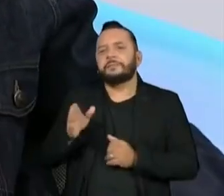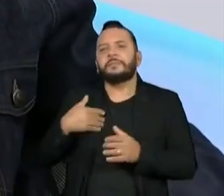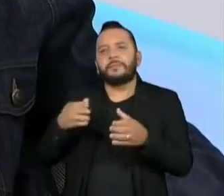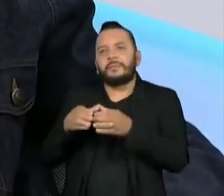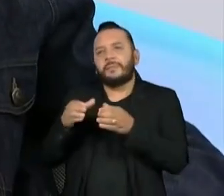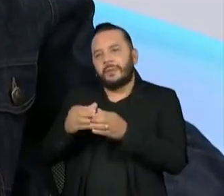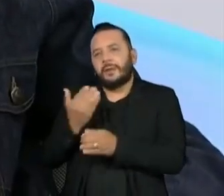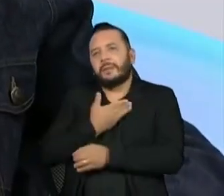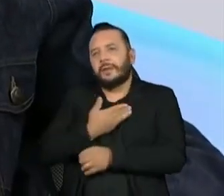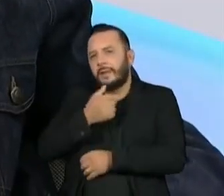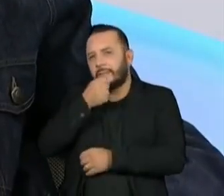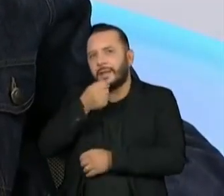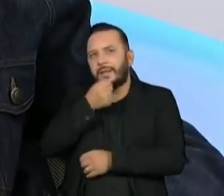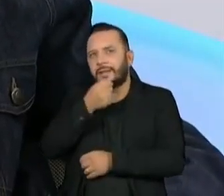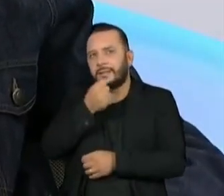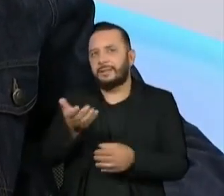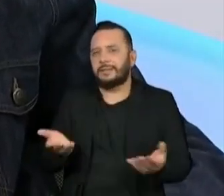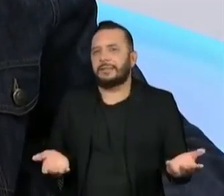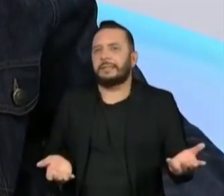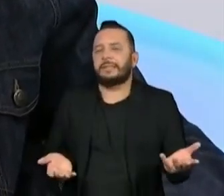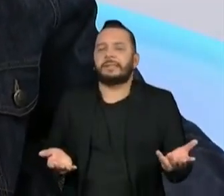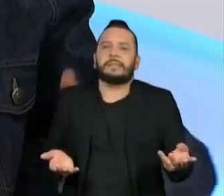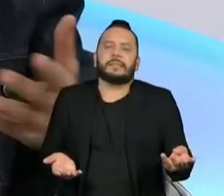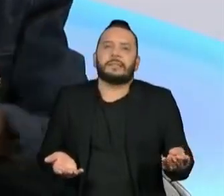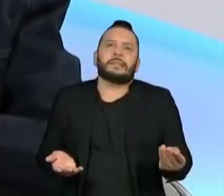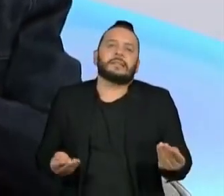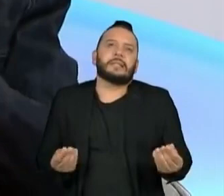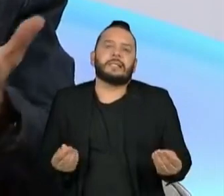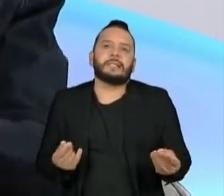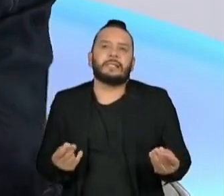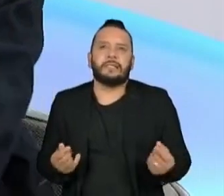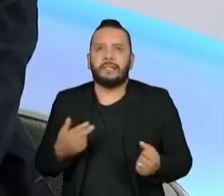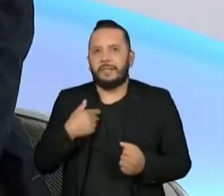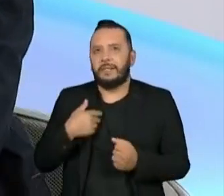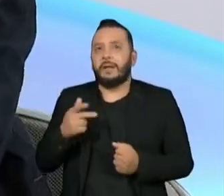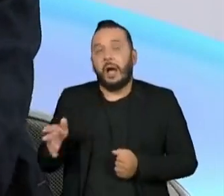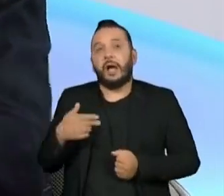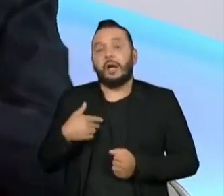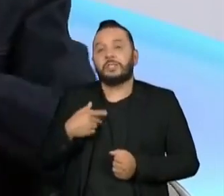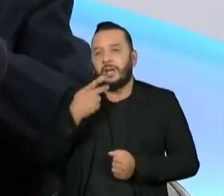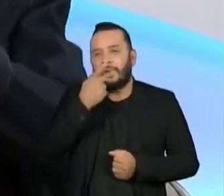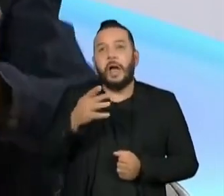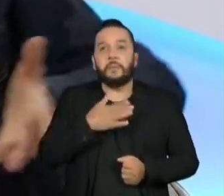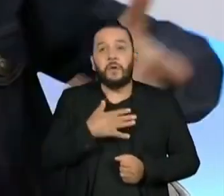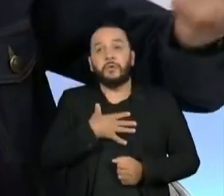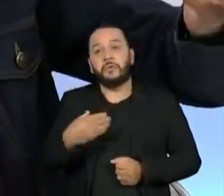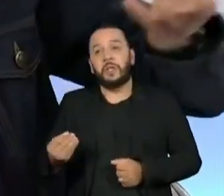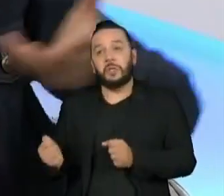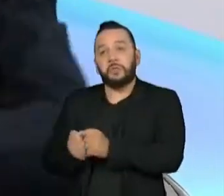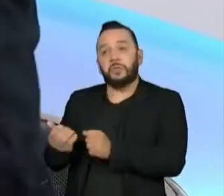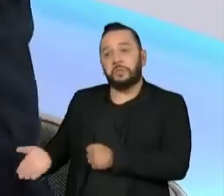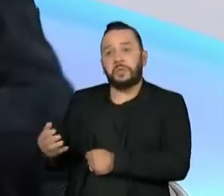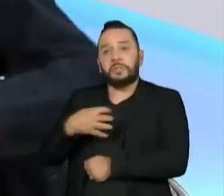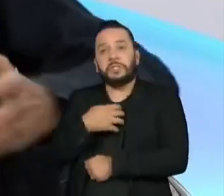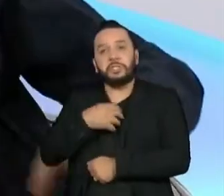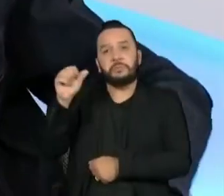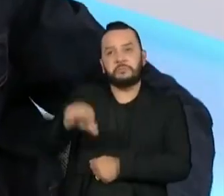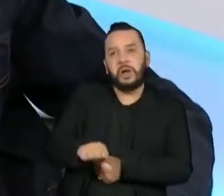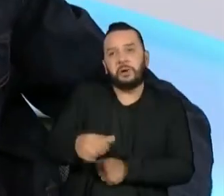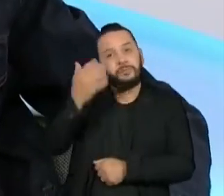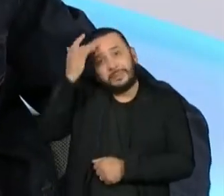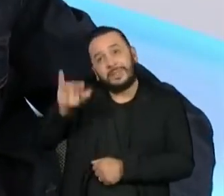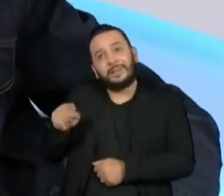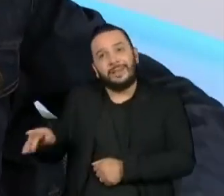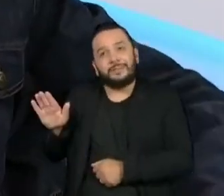da imprensa. E talvez ele tivesse dito isso, meu filho estava do meu lado, eu me senti mal. Não sei, o menino podia ser